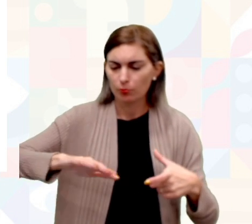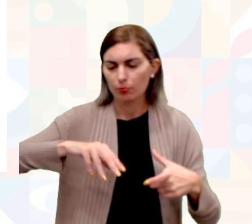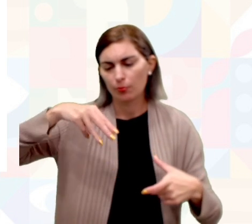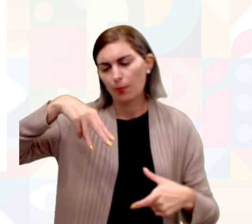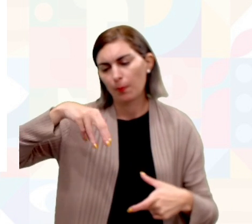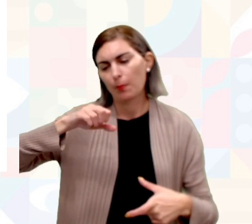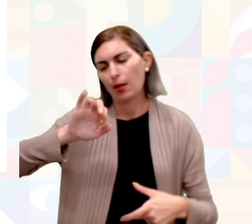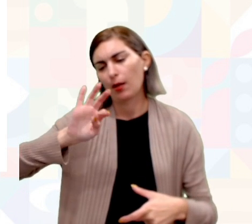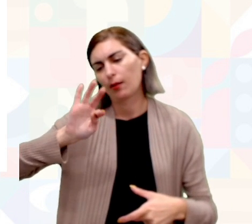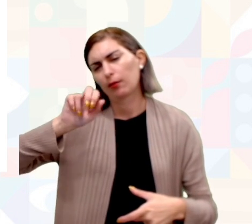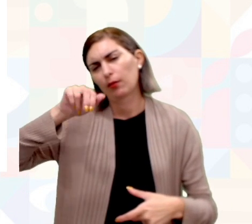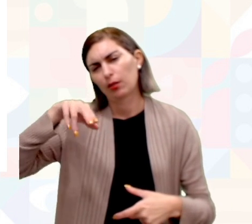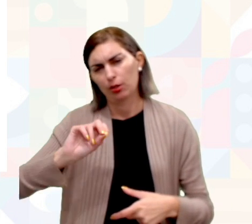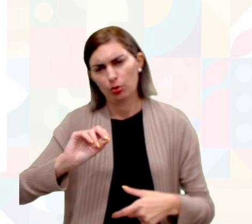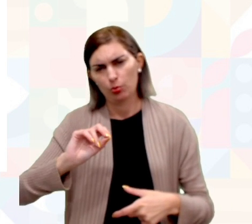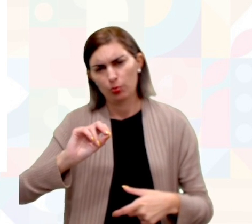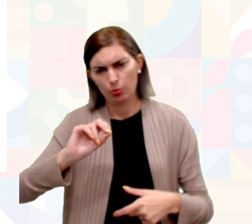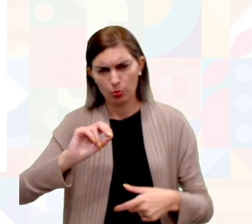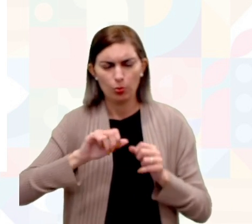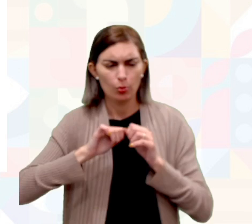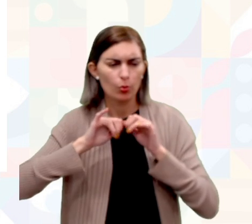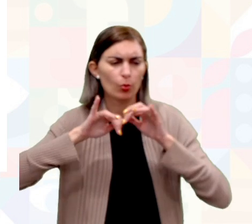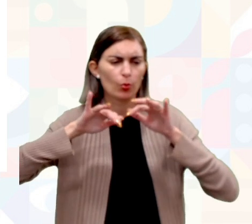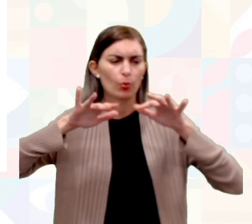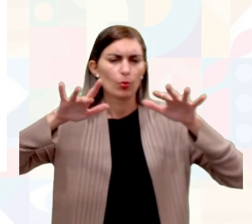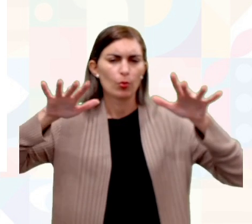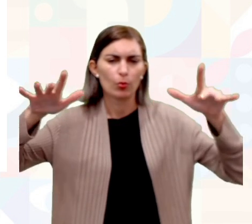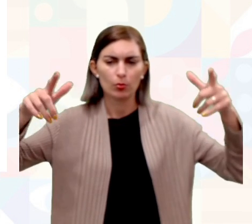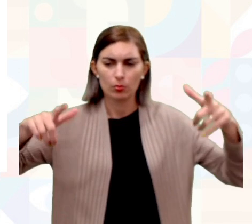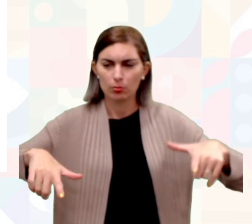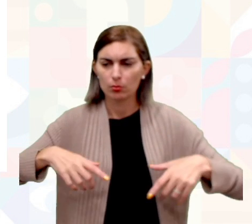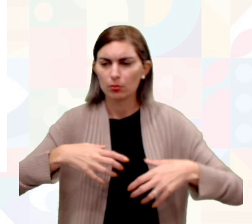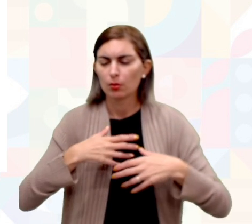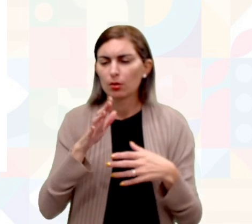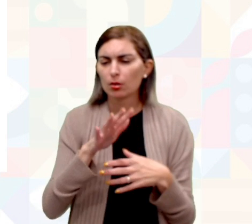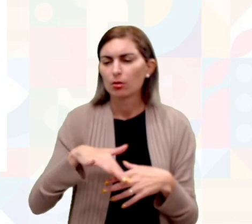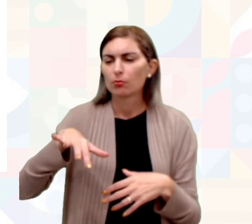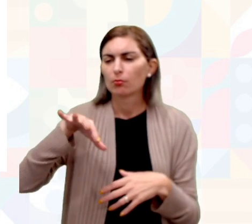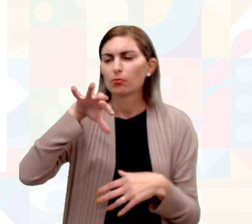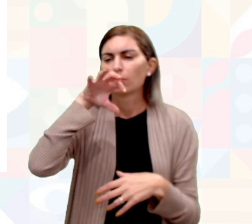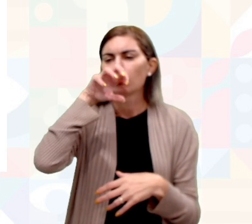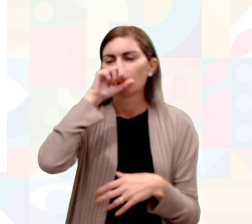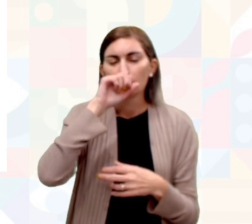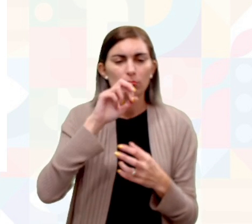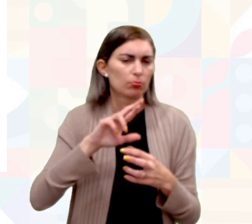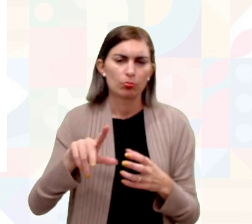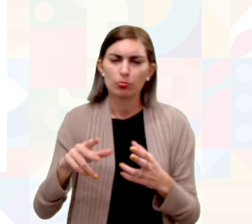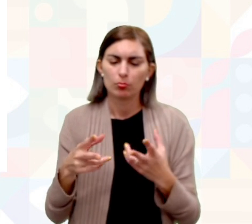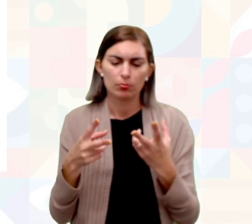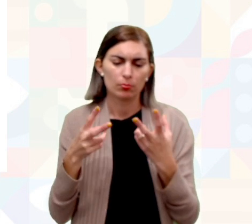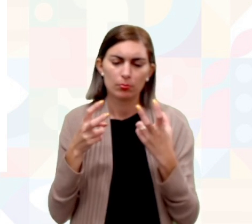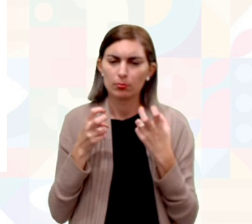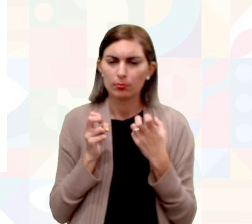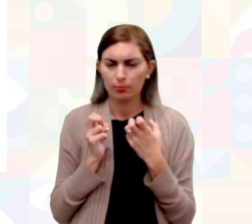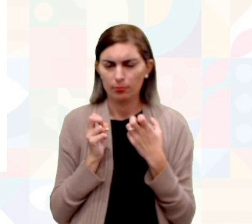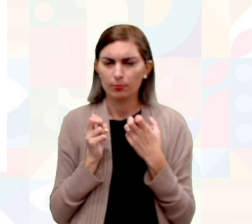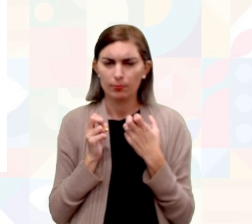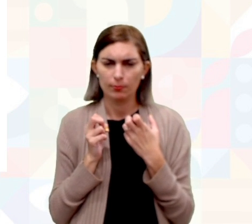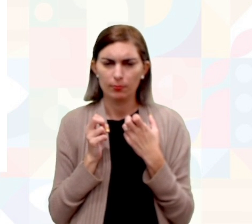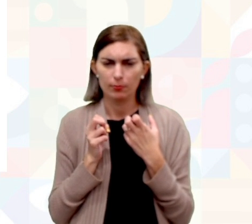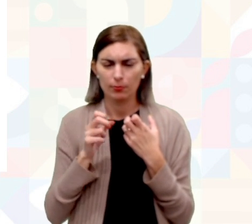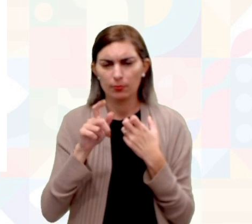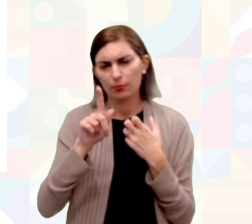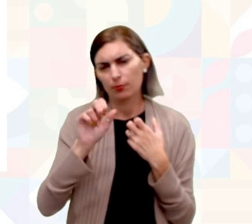metano, né, dissipado no ambiente e a gente está ali inalando e não percebe que há a presença desse